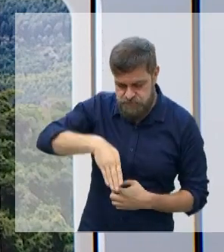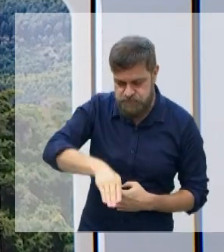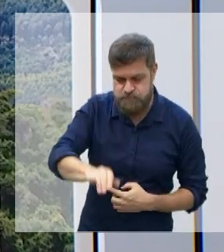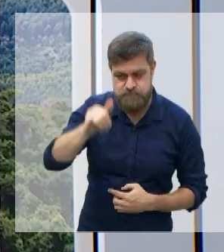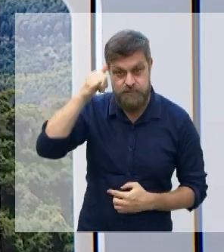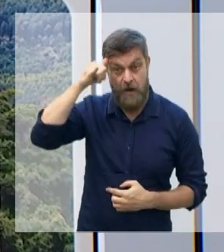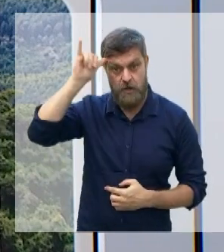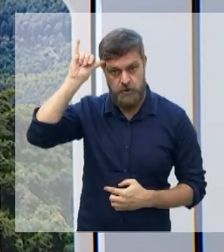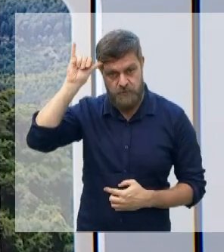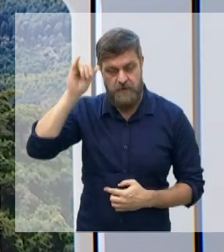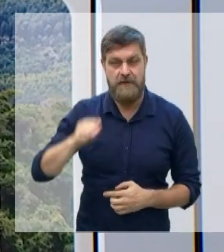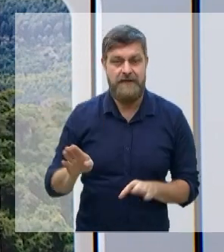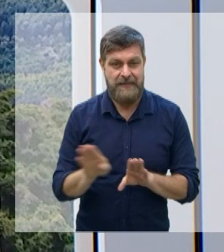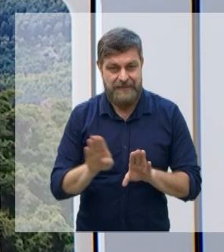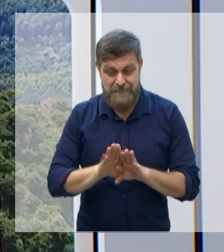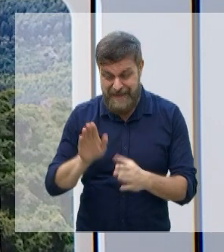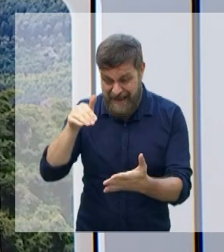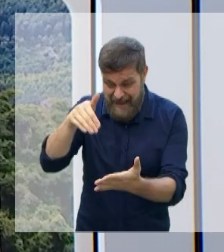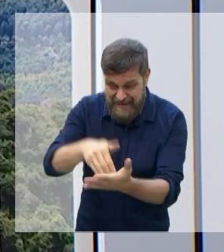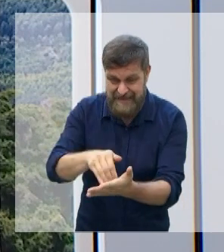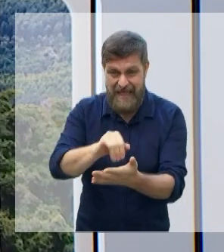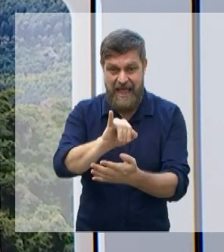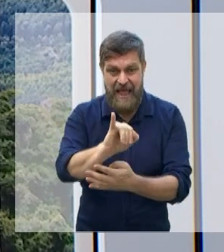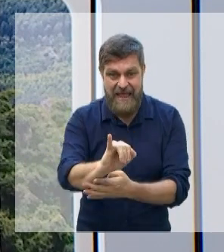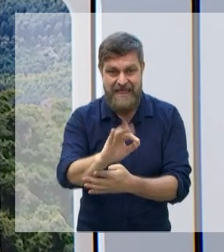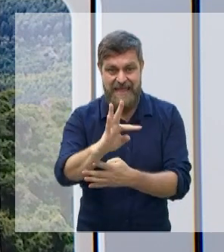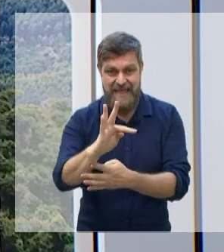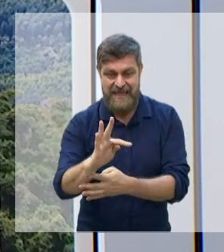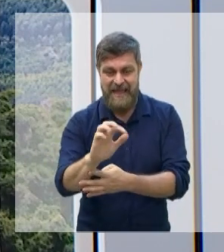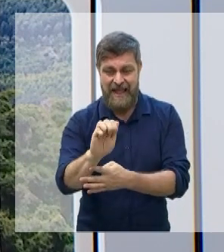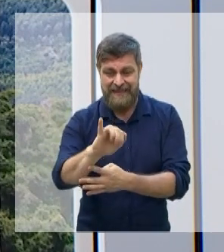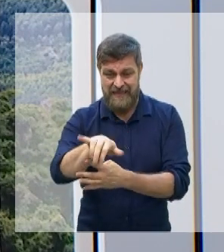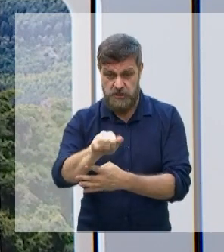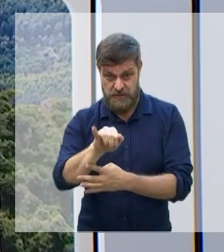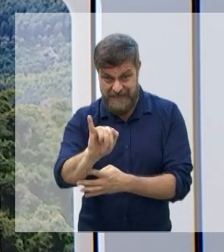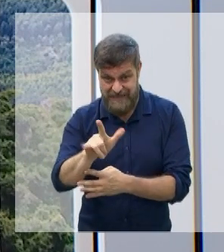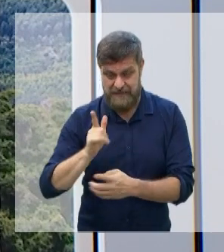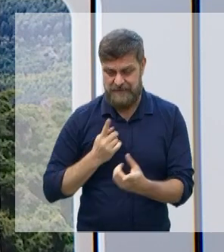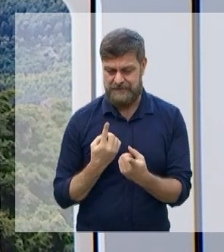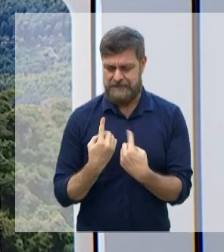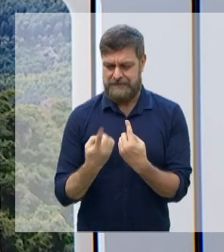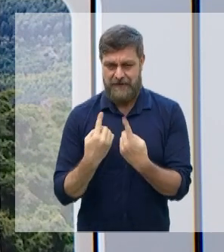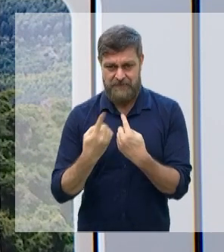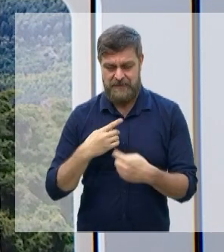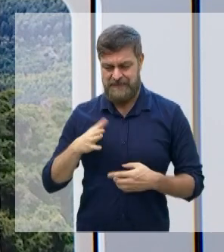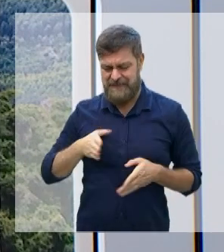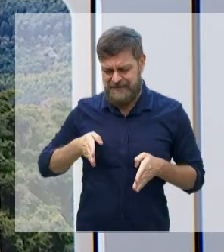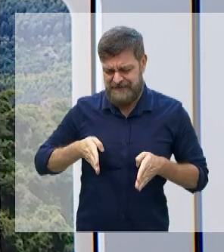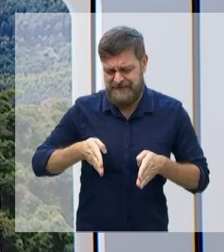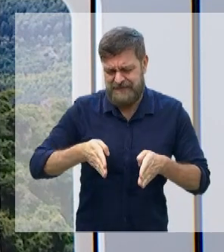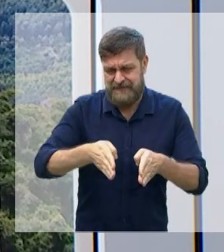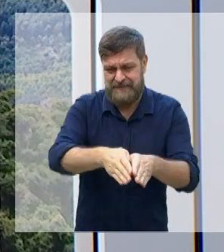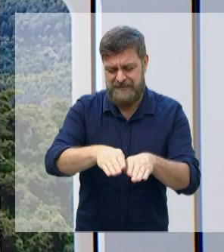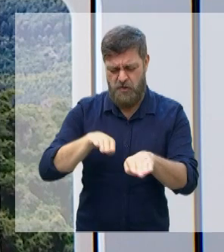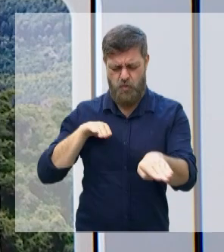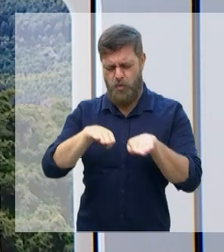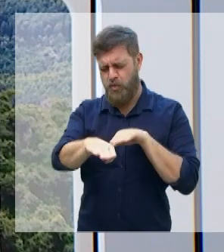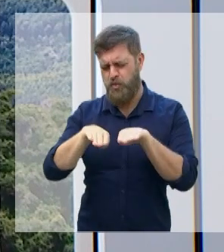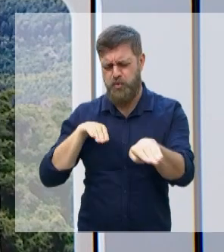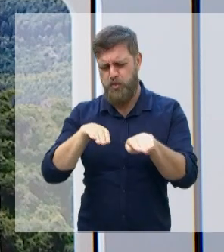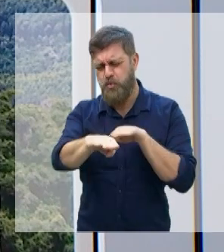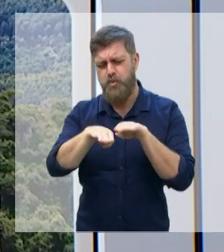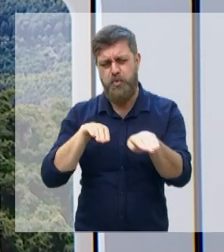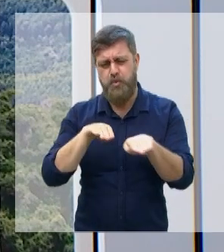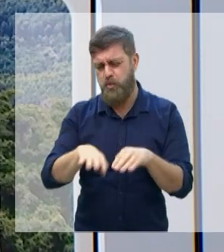itajaí e se essas avenidas elas têm essas esses corredores têm uma quantidade imensa de veículos que